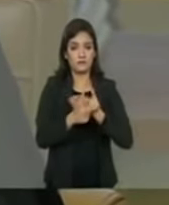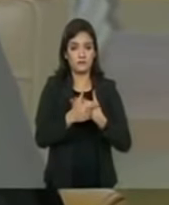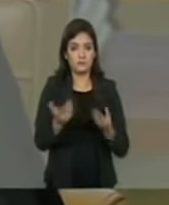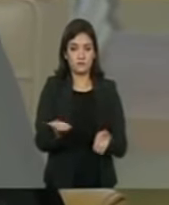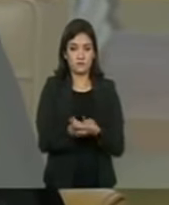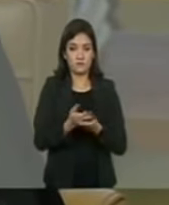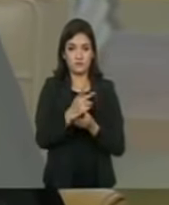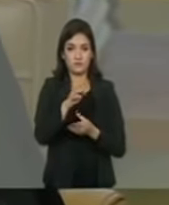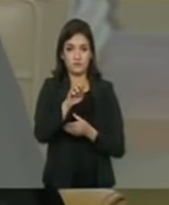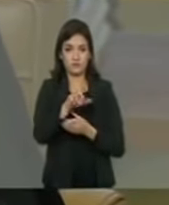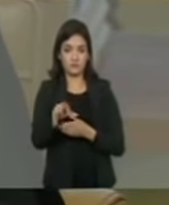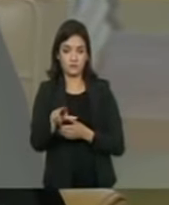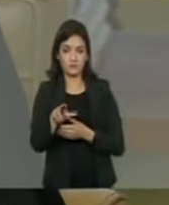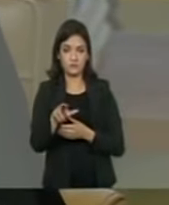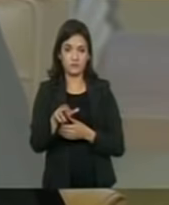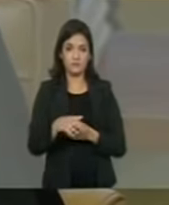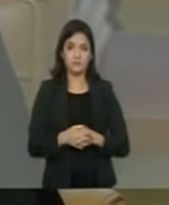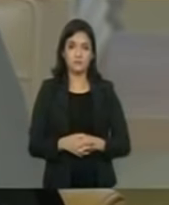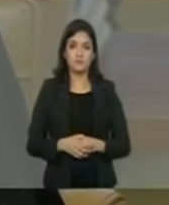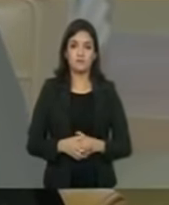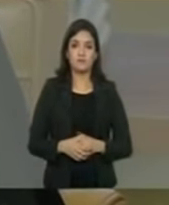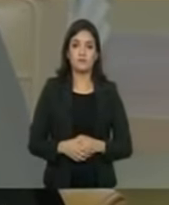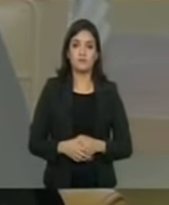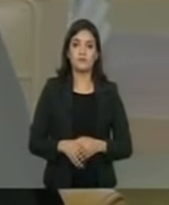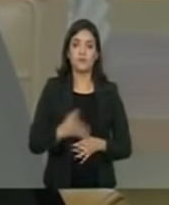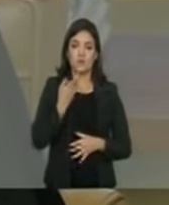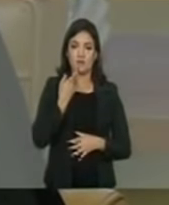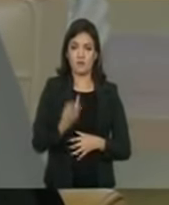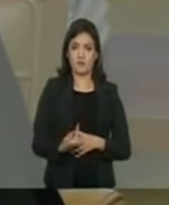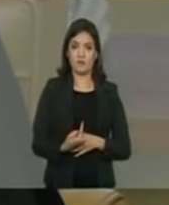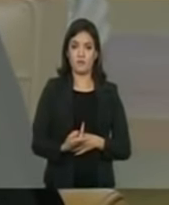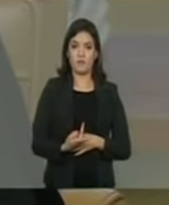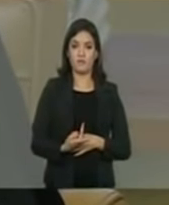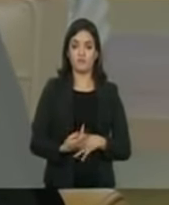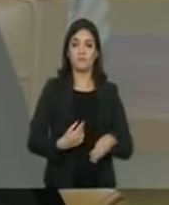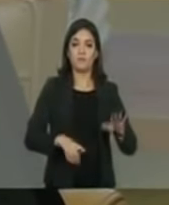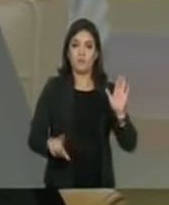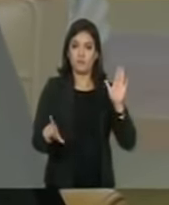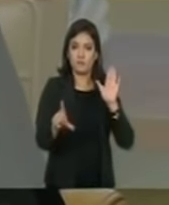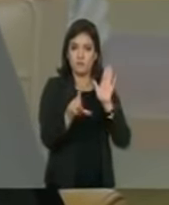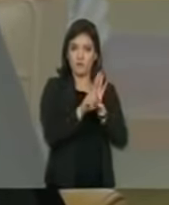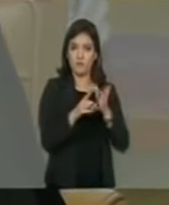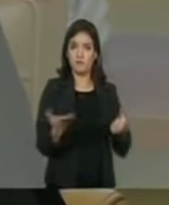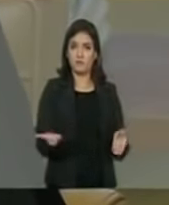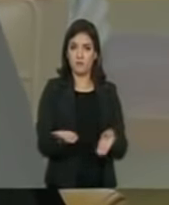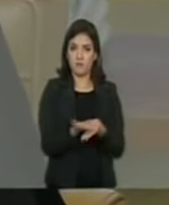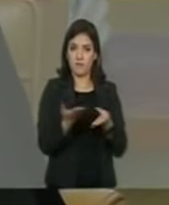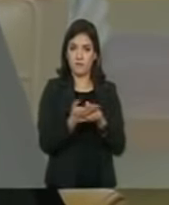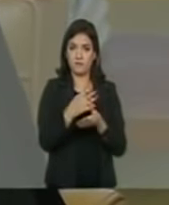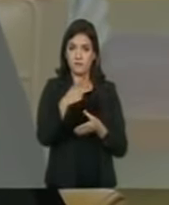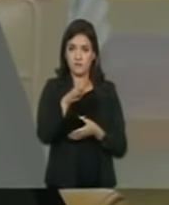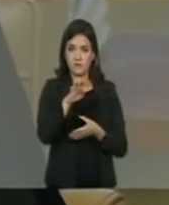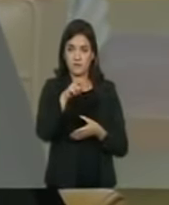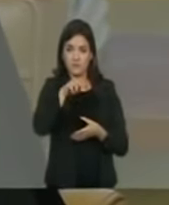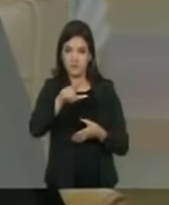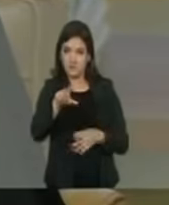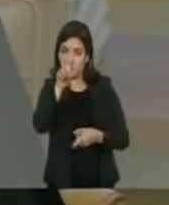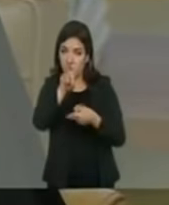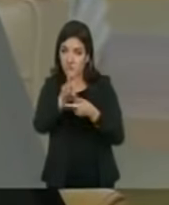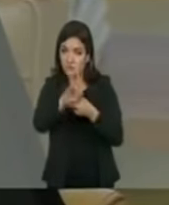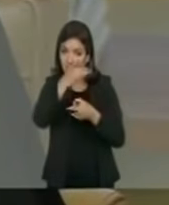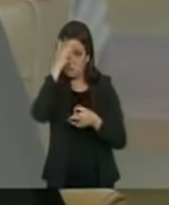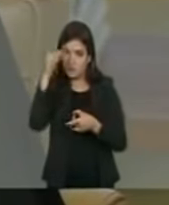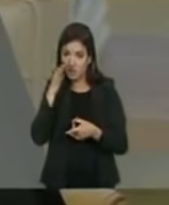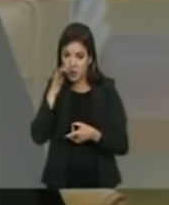professor é de tornar desisto aspas a lei processual penal protege os que são acusados